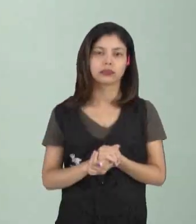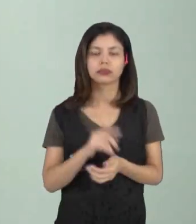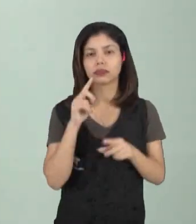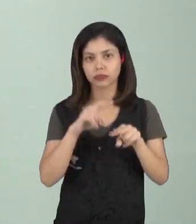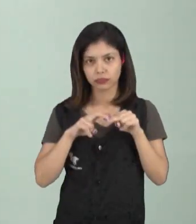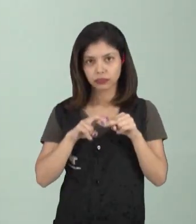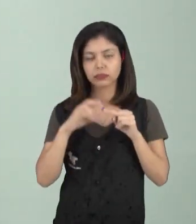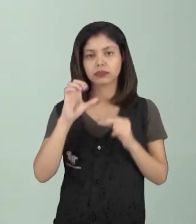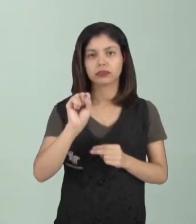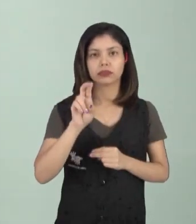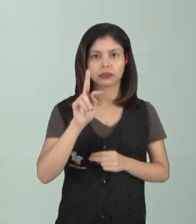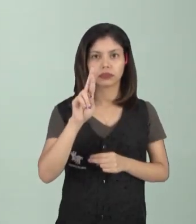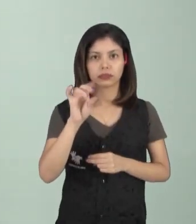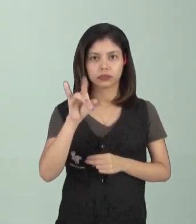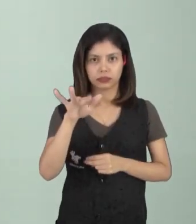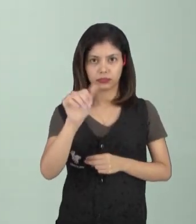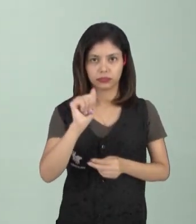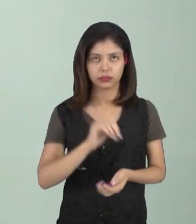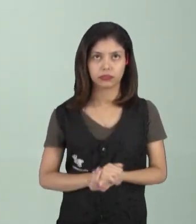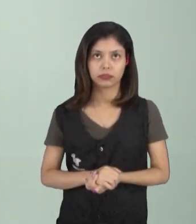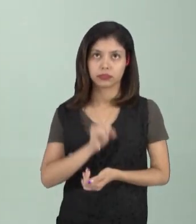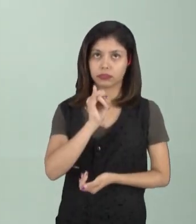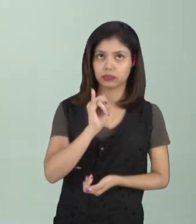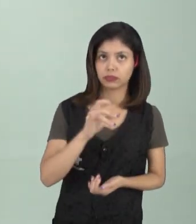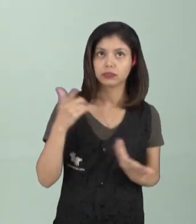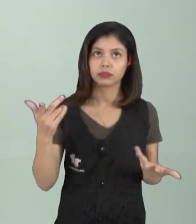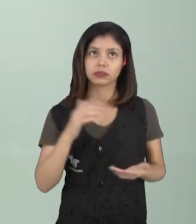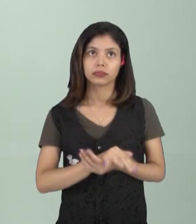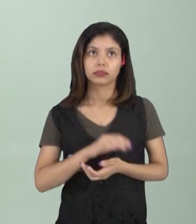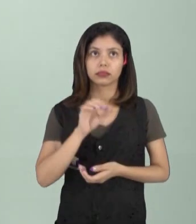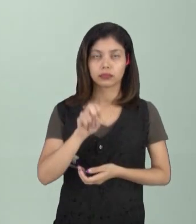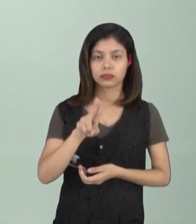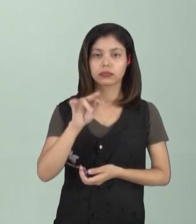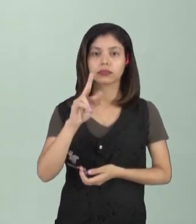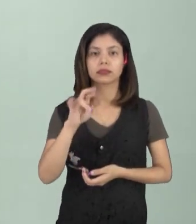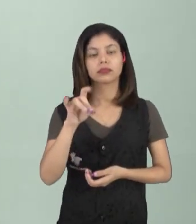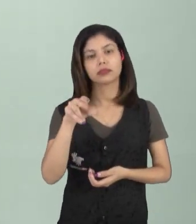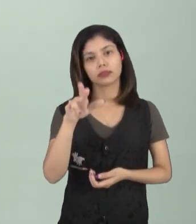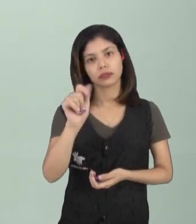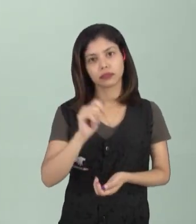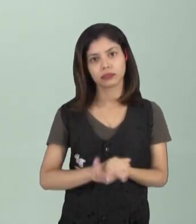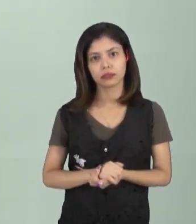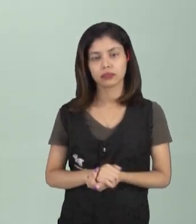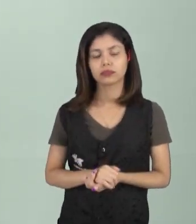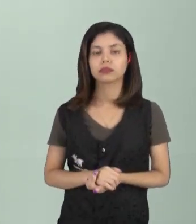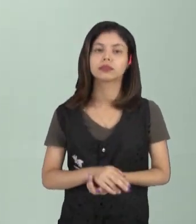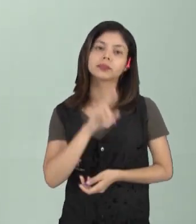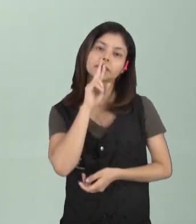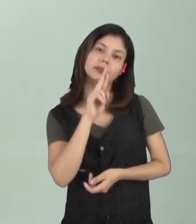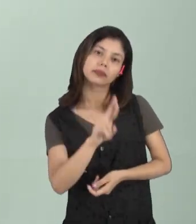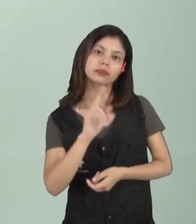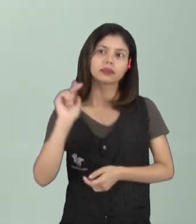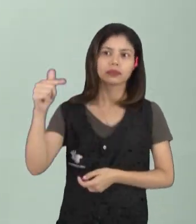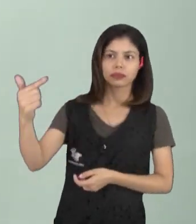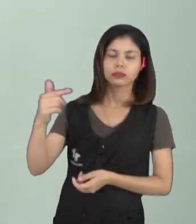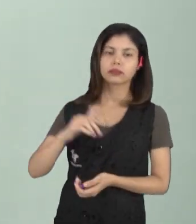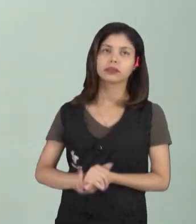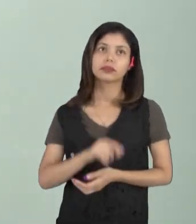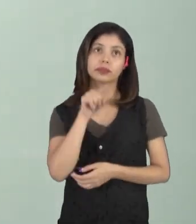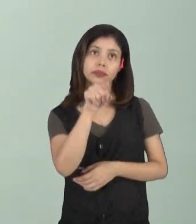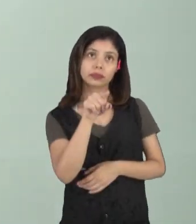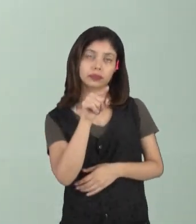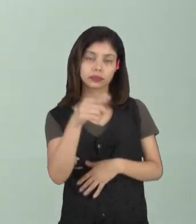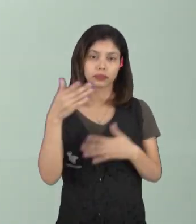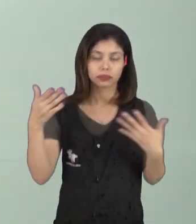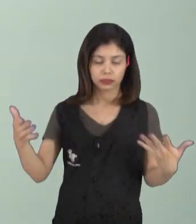são subordinadas, né? Se você é subordinado é porque você responde a alguém. Nesse